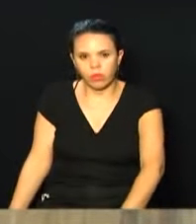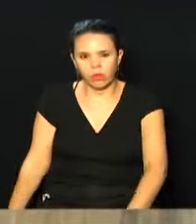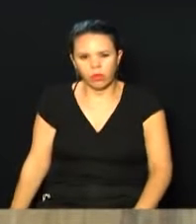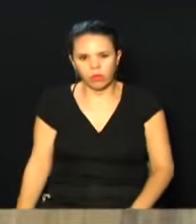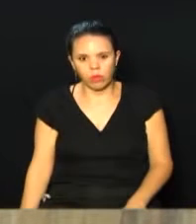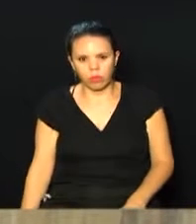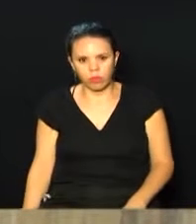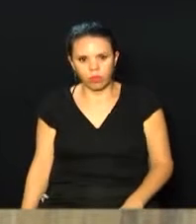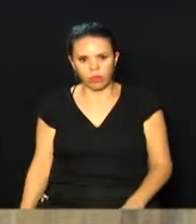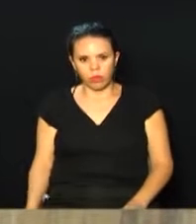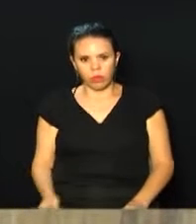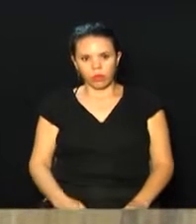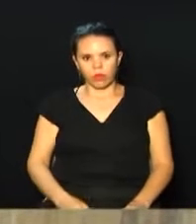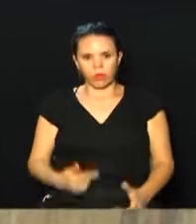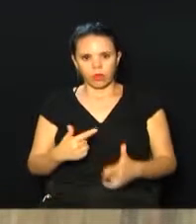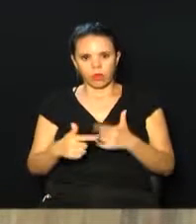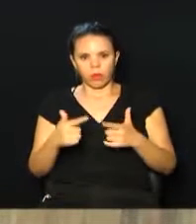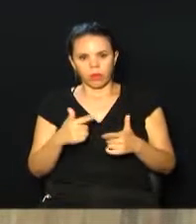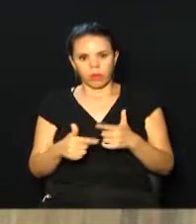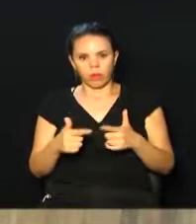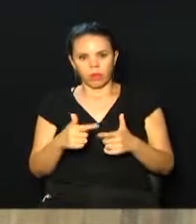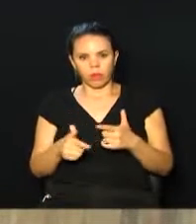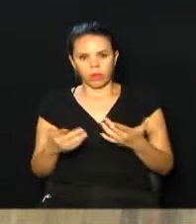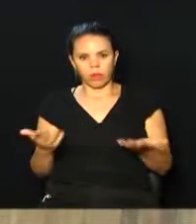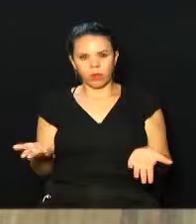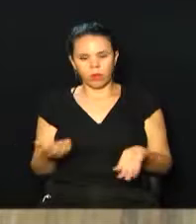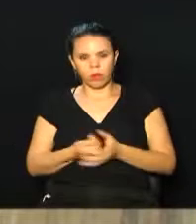ponto mais crítico, né, secretário?